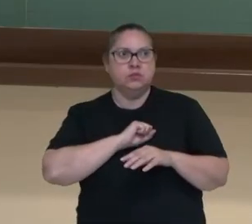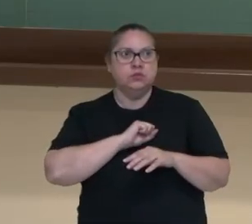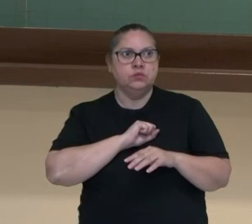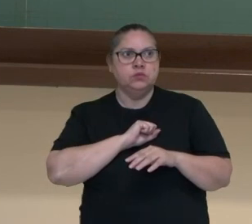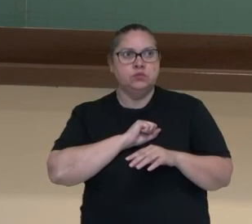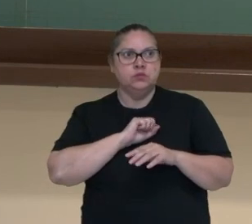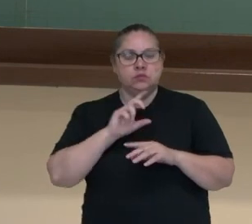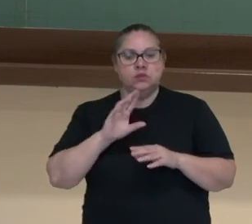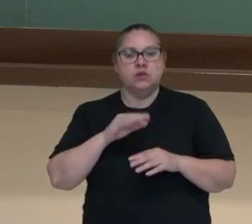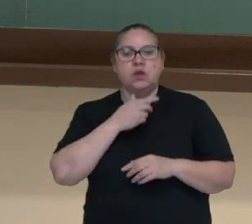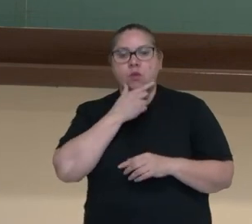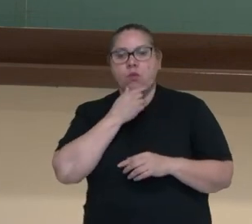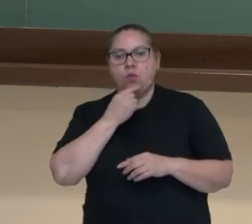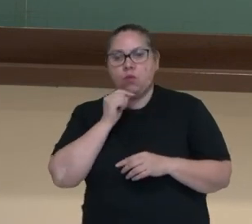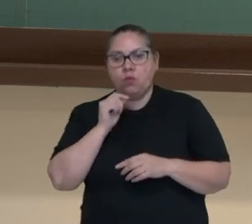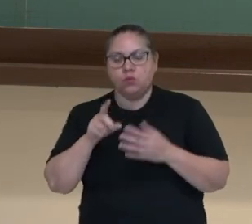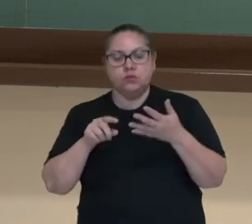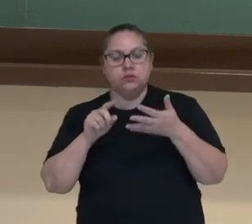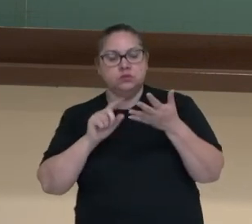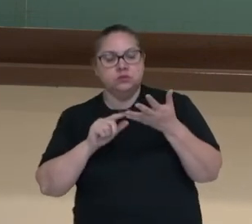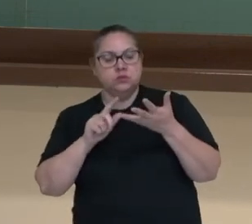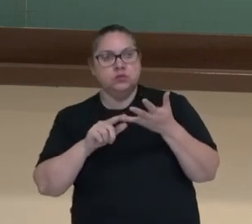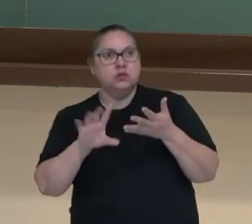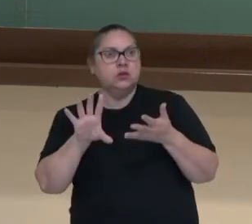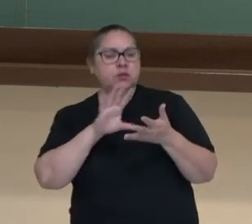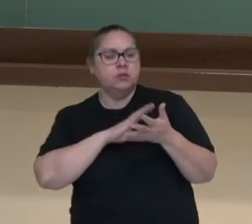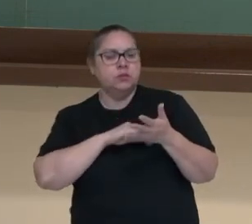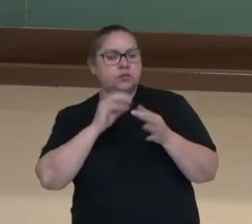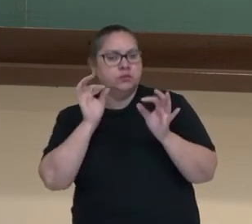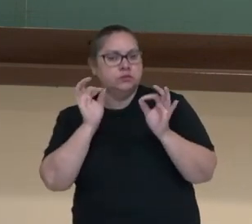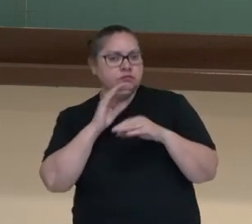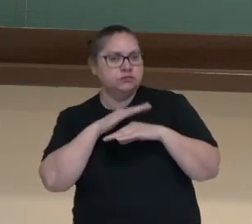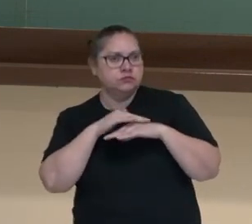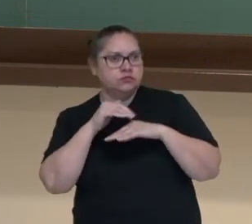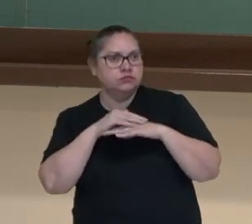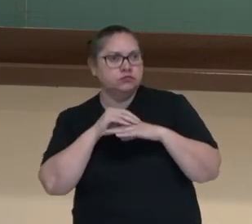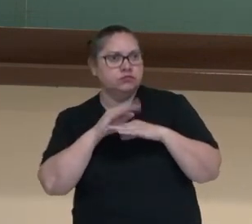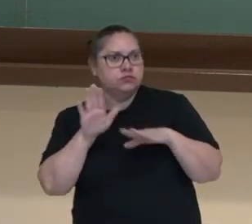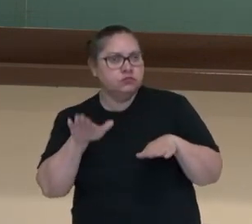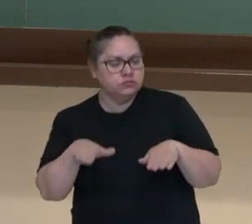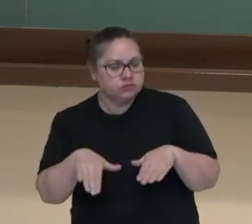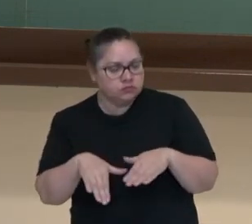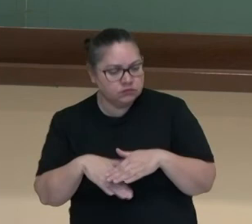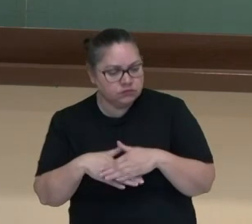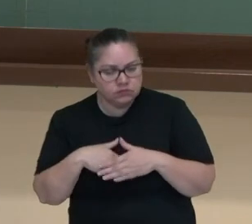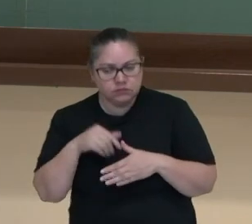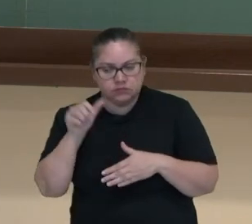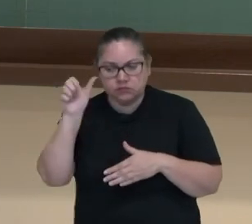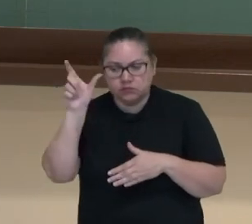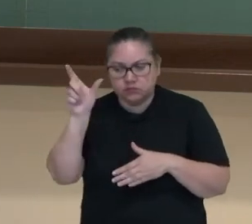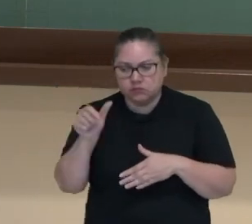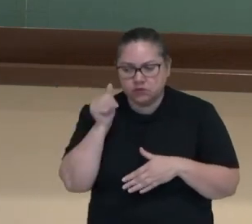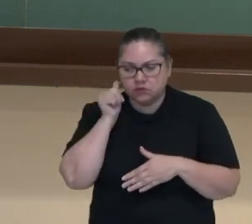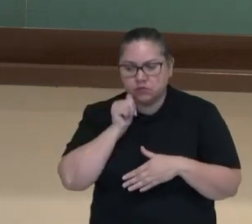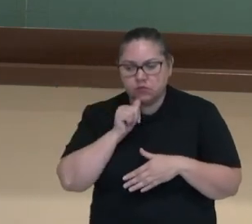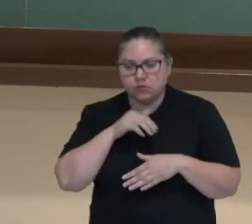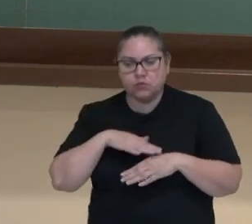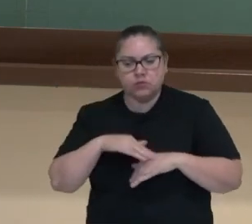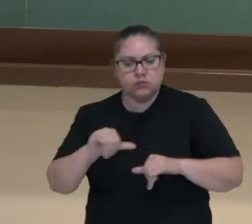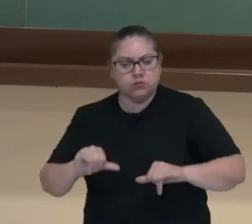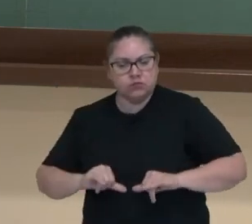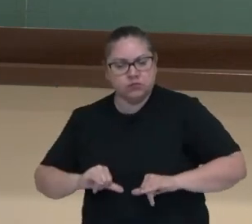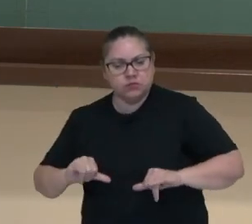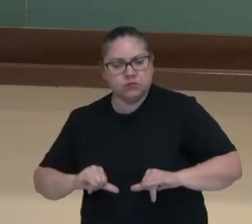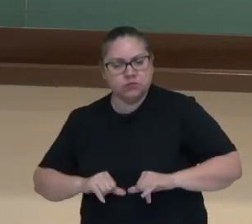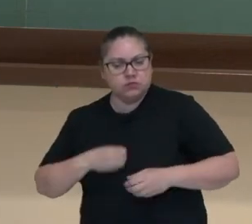eu lírico é masculino, tema é o amor cortês, uma submissão absoluta à dama, o assunto é o sofrimento do